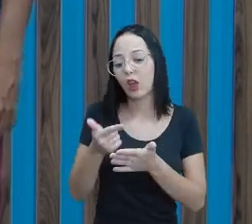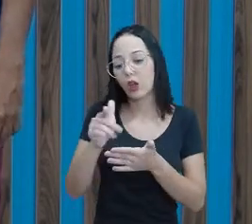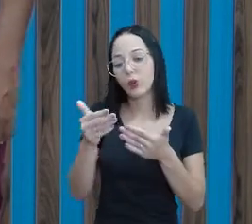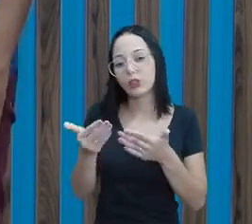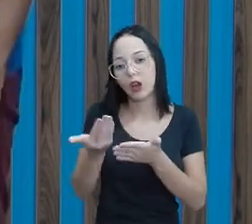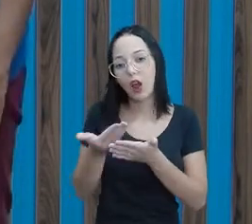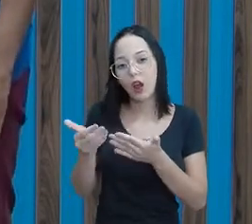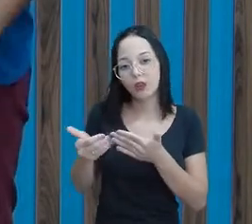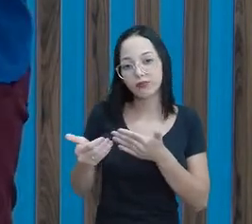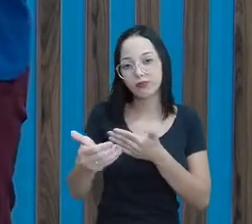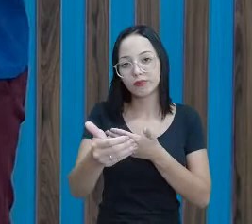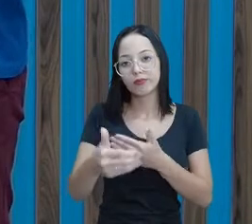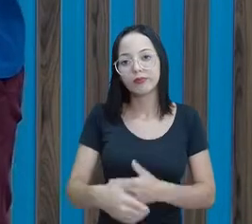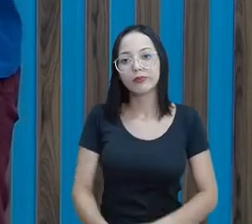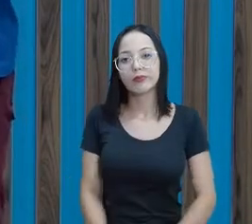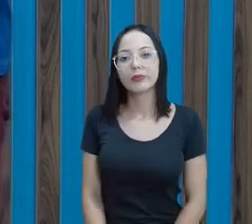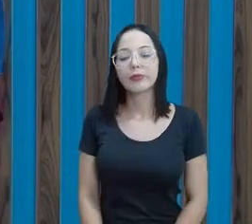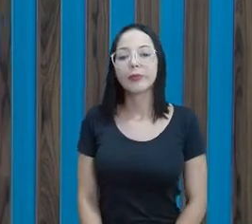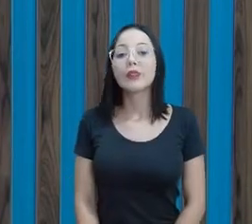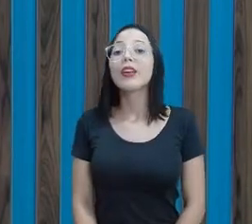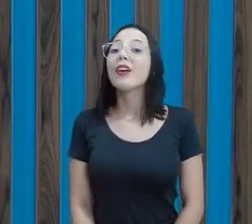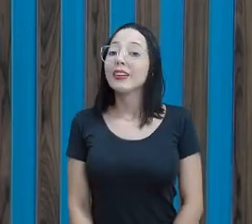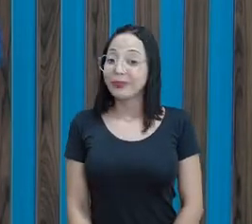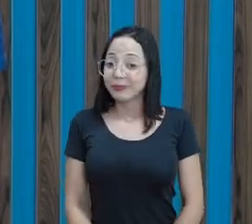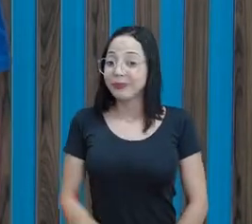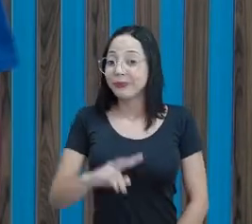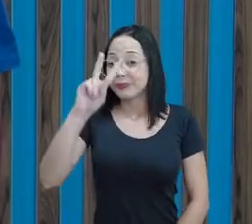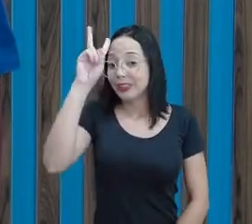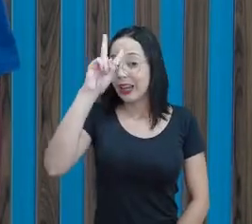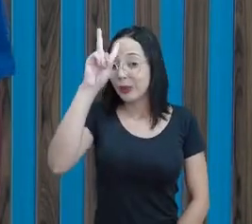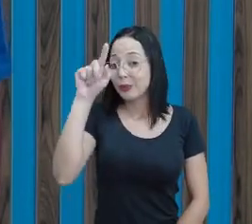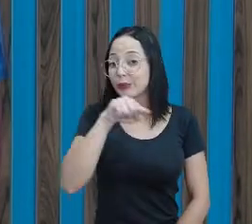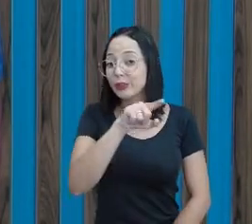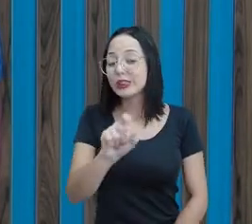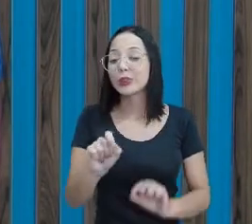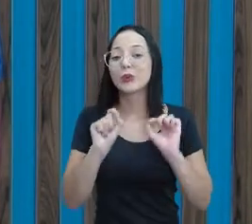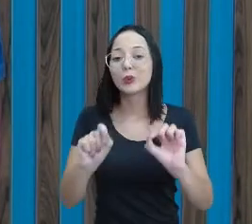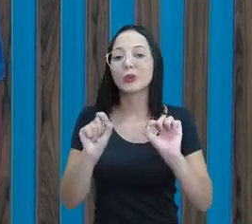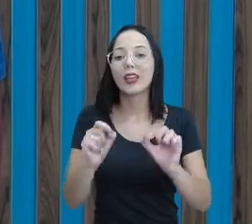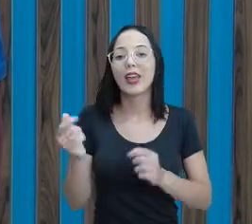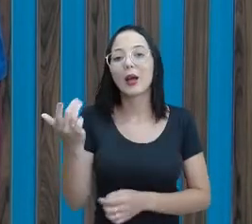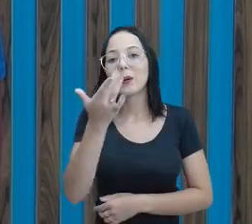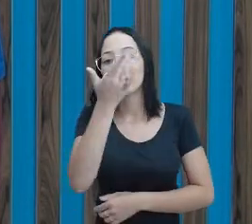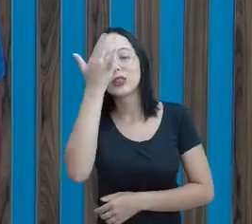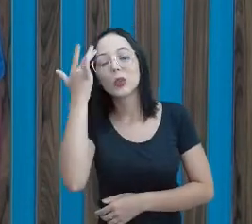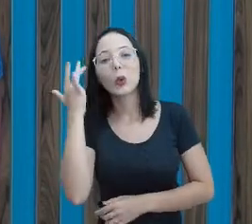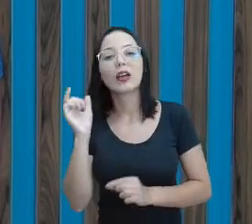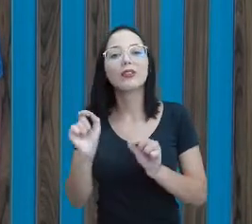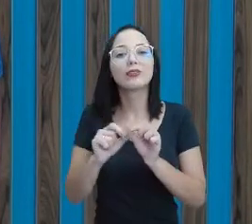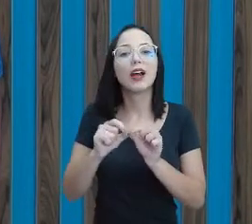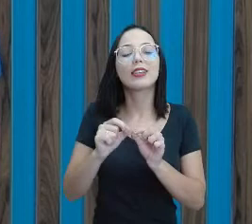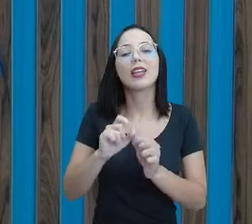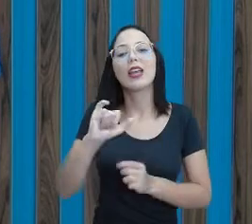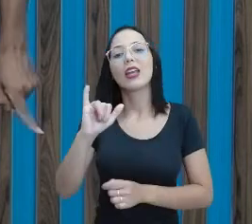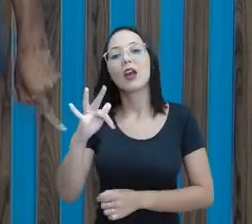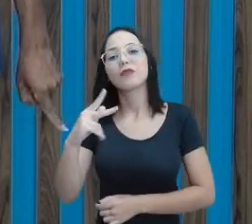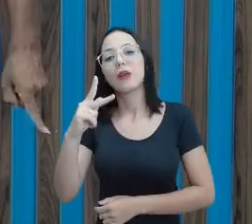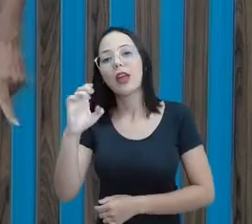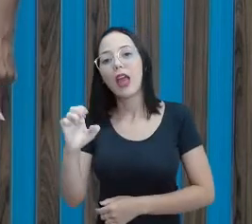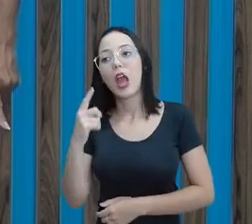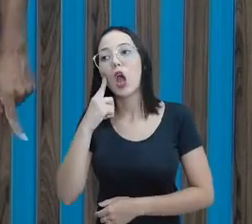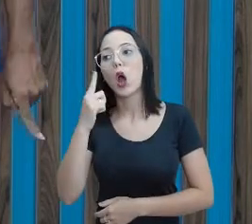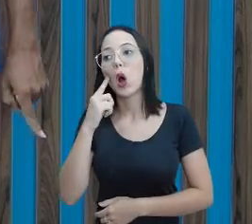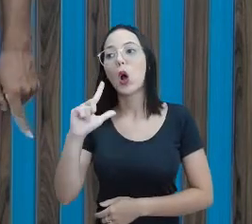aula. Tá? Só lembrando a vocês, gente, quem for fazer IFPS, ligue que